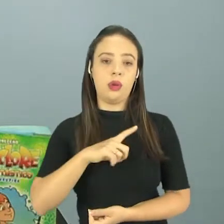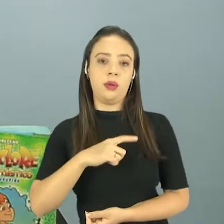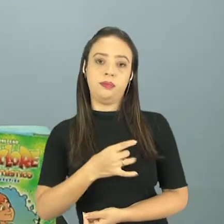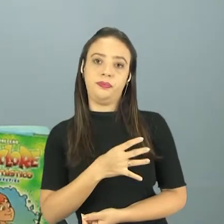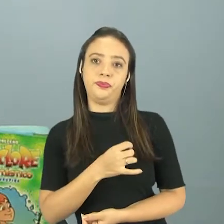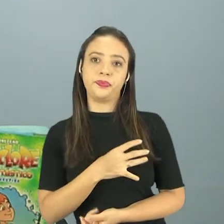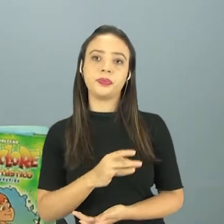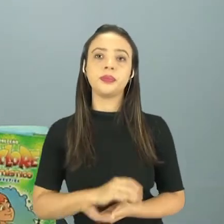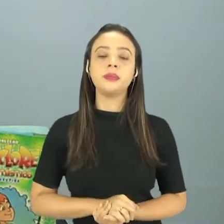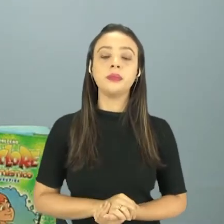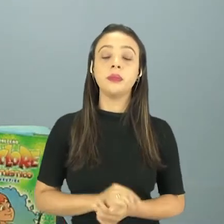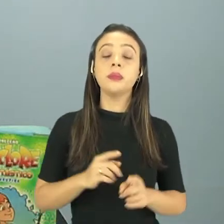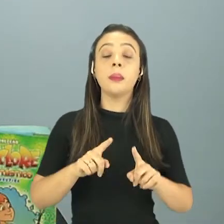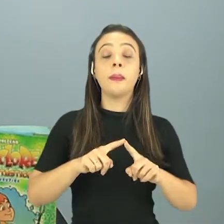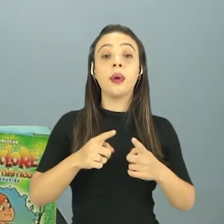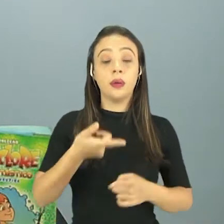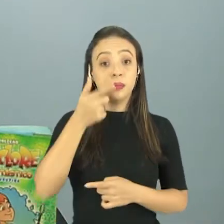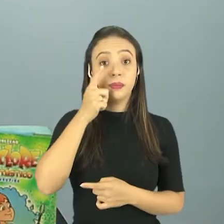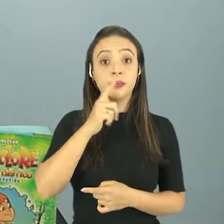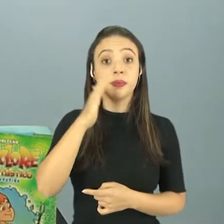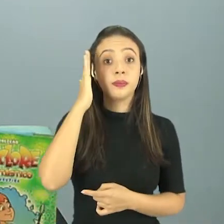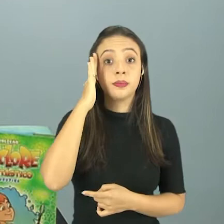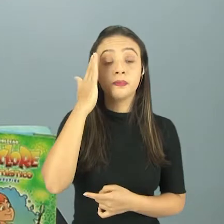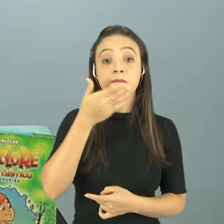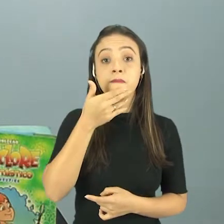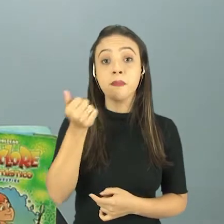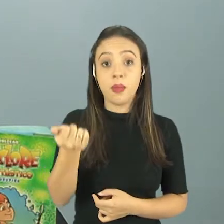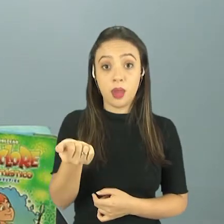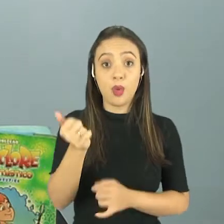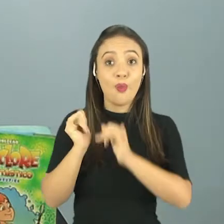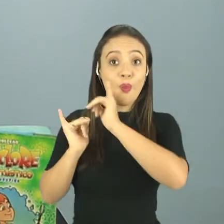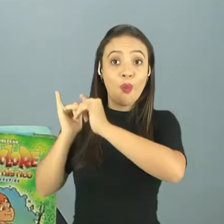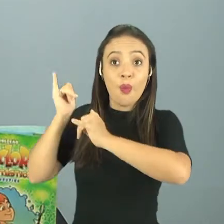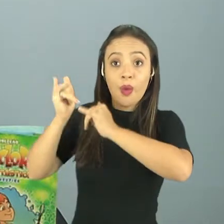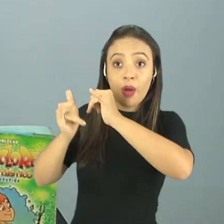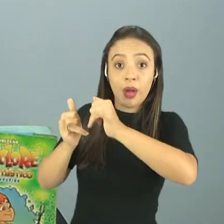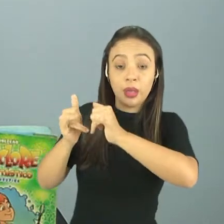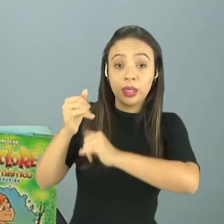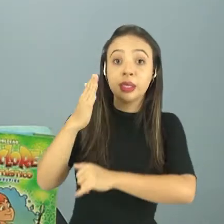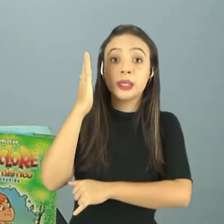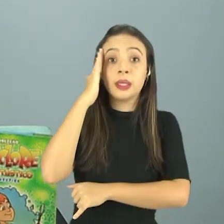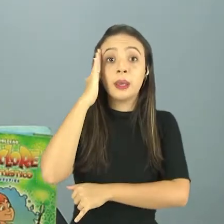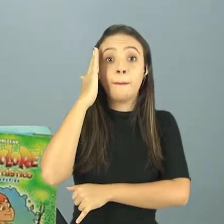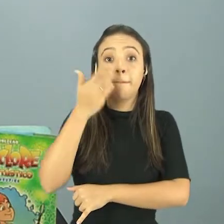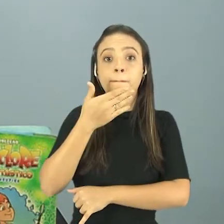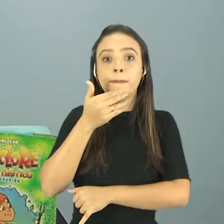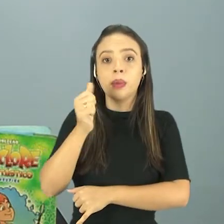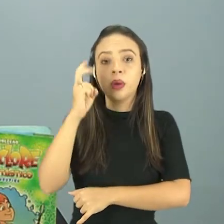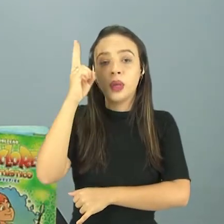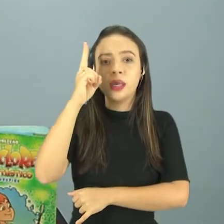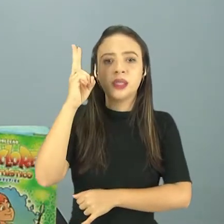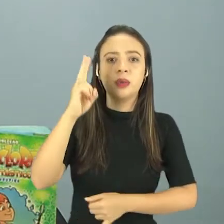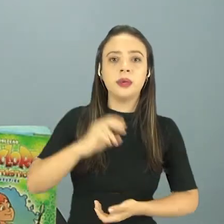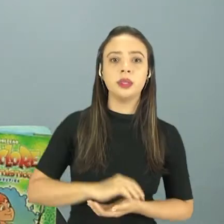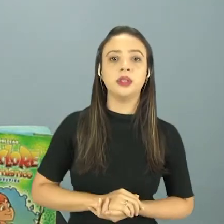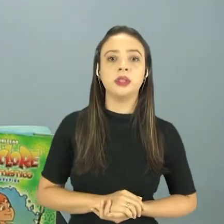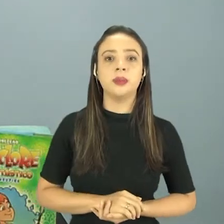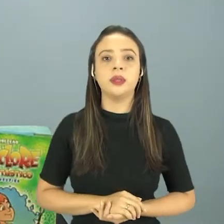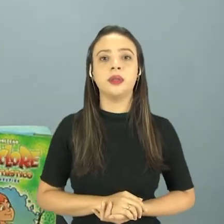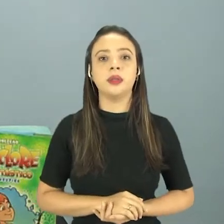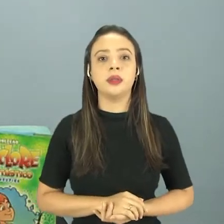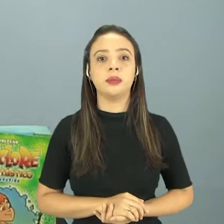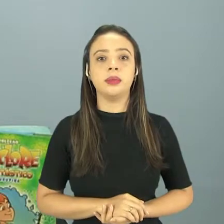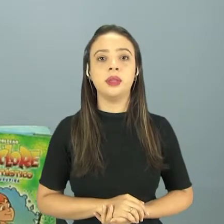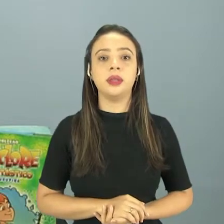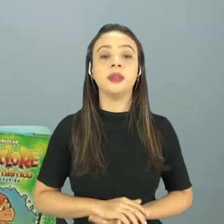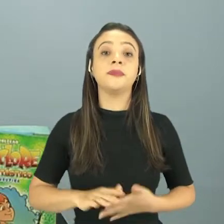Mas para a gente entender um pouquinho mais sobre lendas, vamos começar um pouquinho a entender um pouco da história, porque surgiu isso, da onde vem esse nome, lendas,